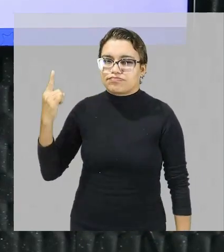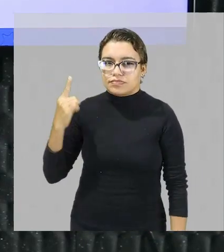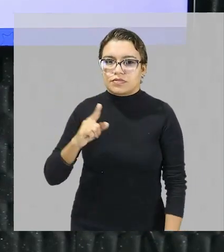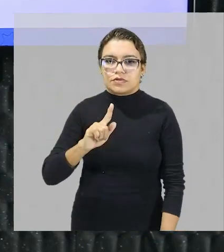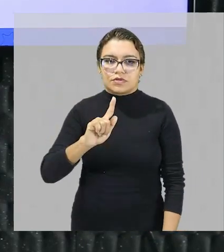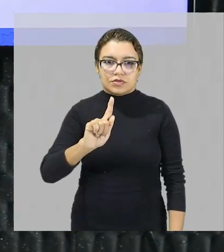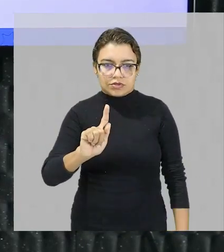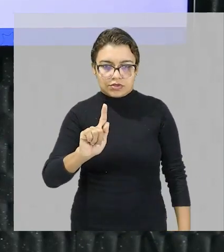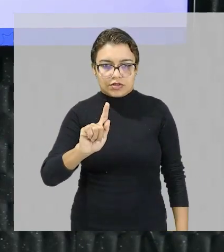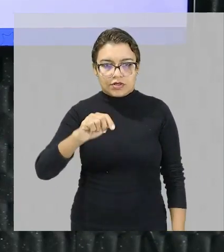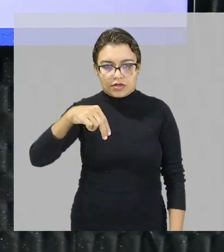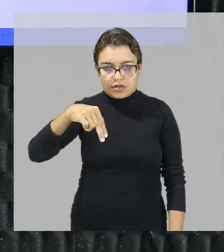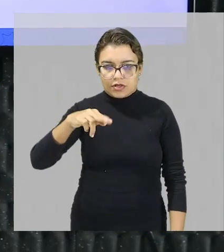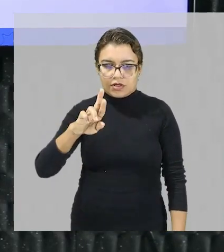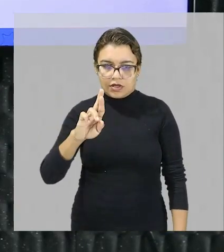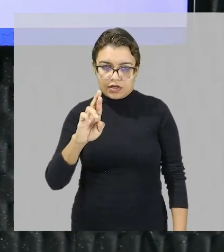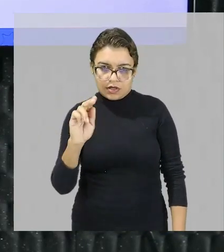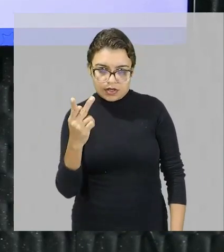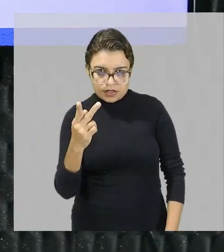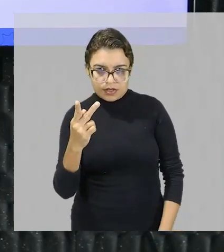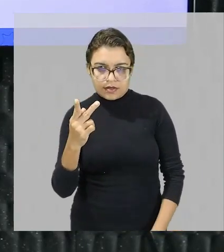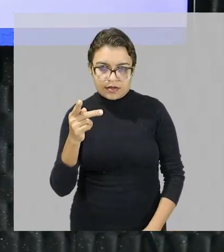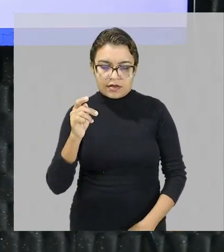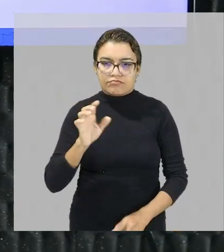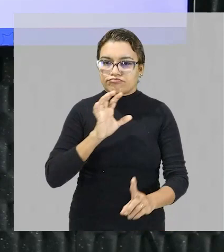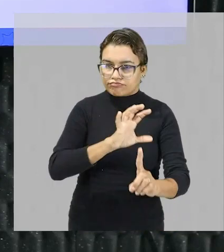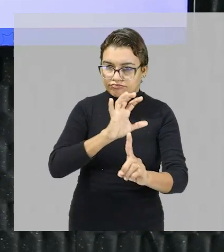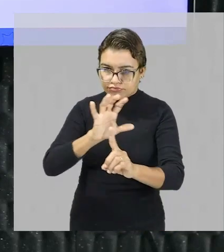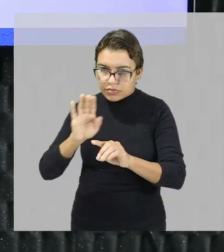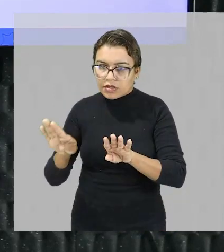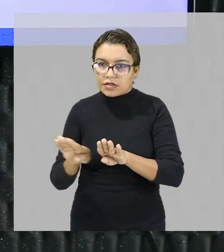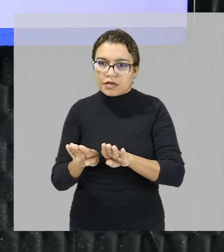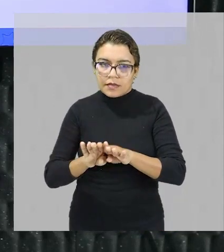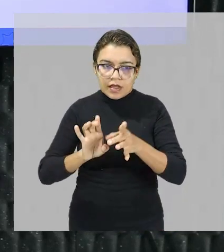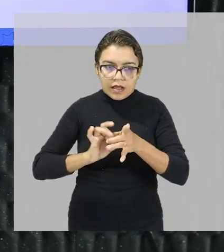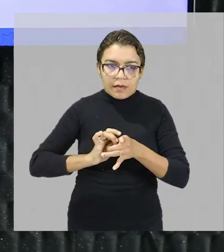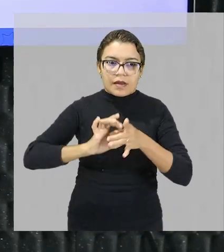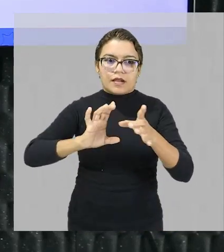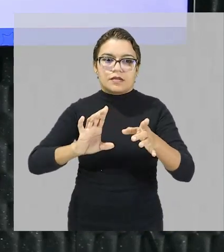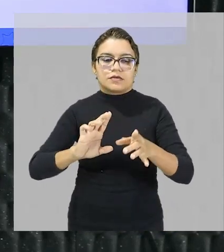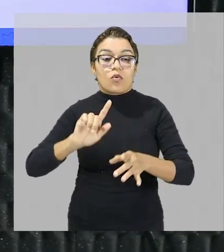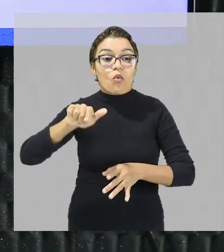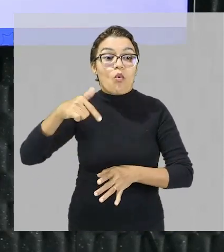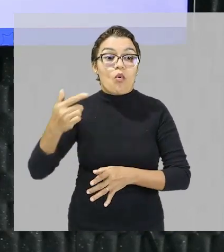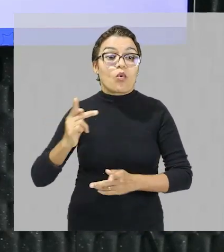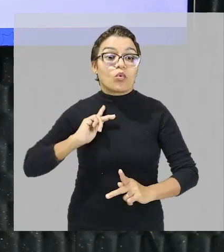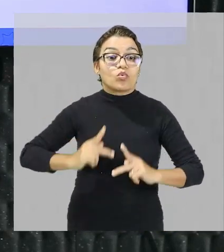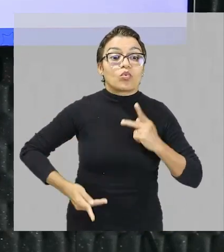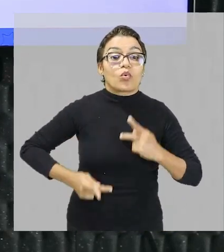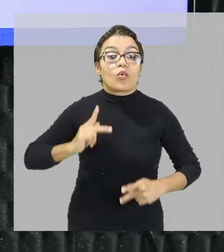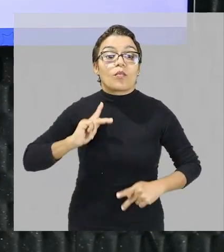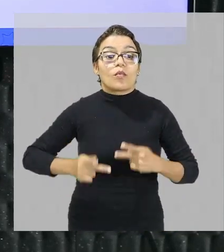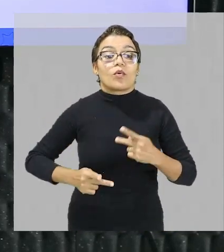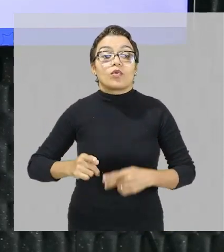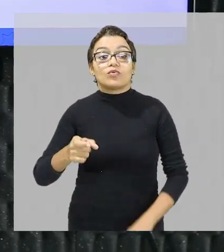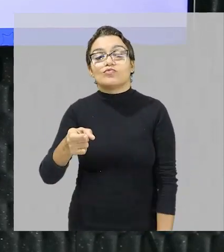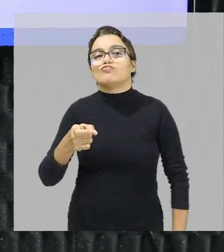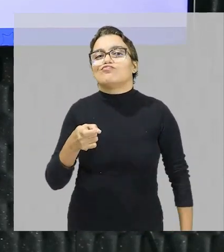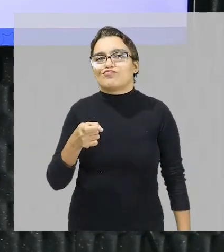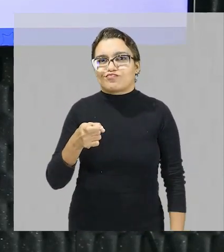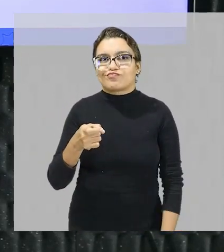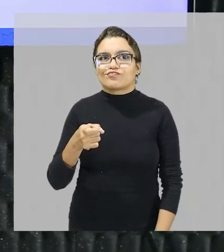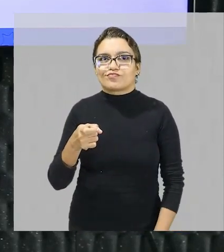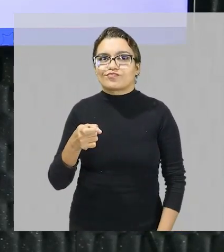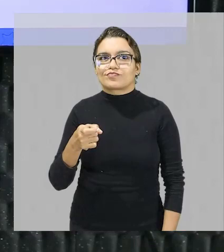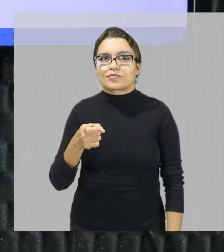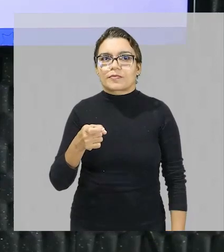que tem essa siglazinha aqui, ó, GnRH, estimula também a liberação de um outro hormônio. Gente, esse hormônio aqui